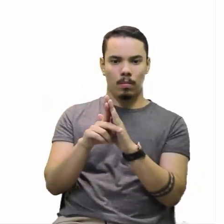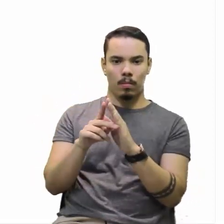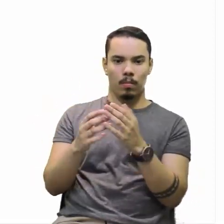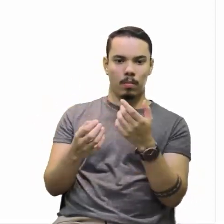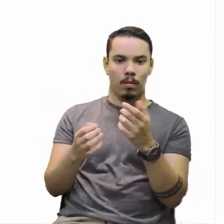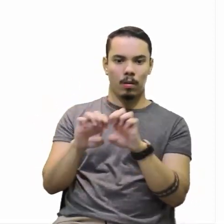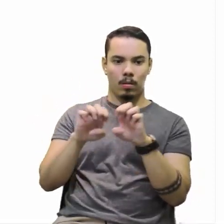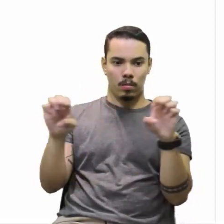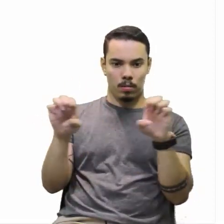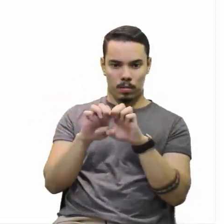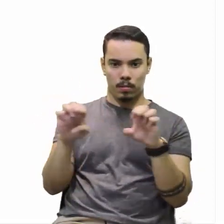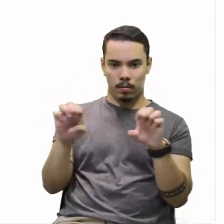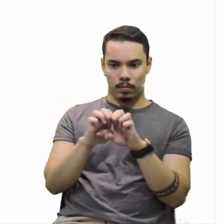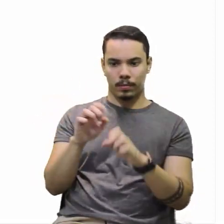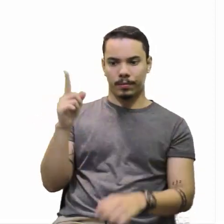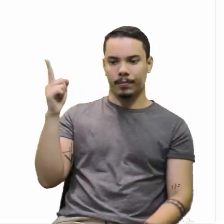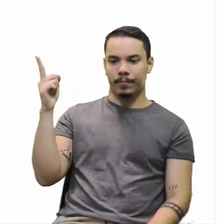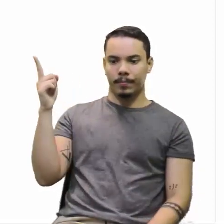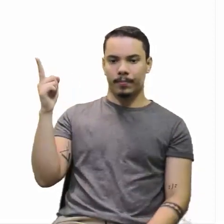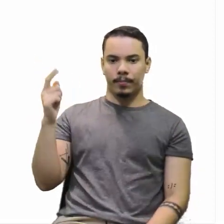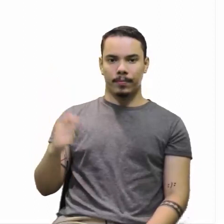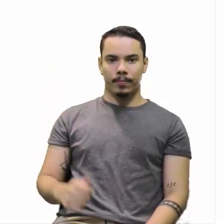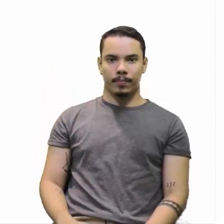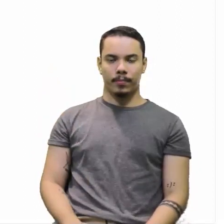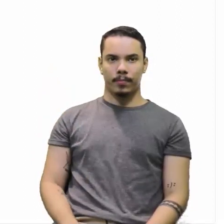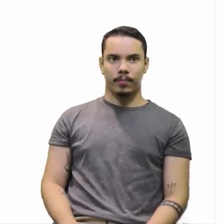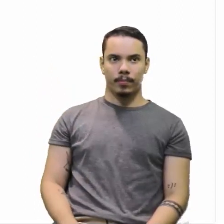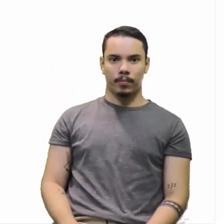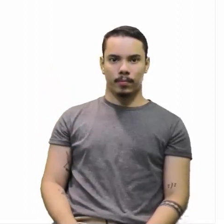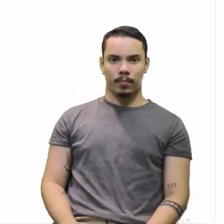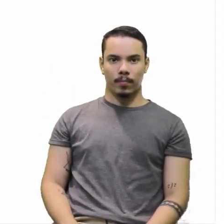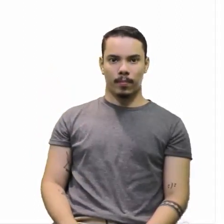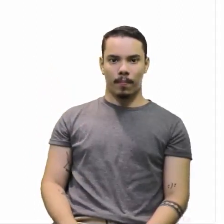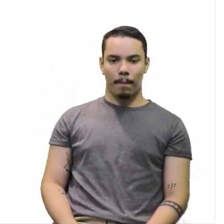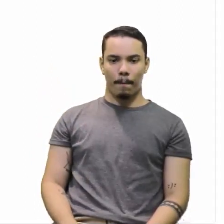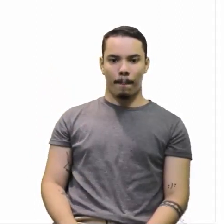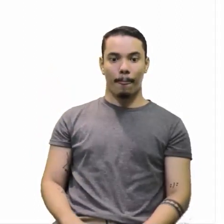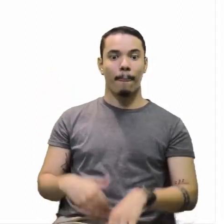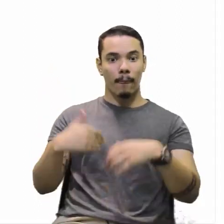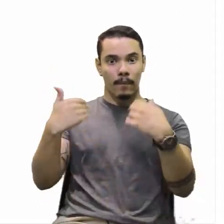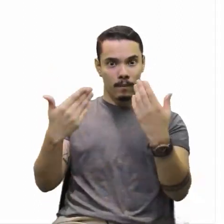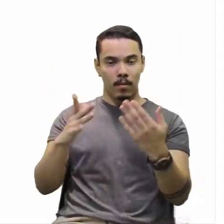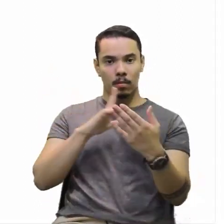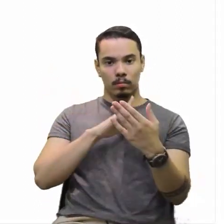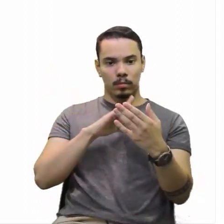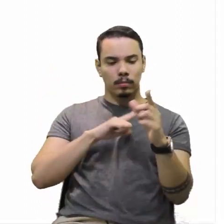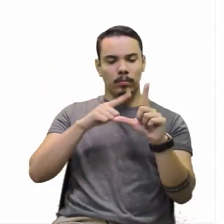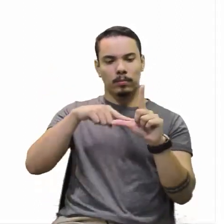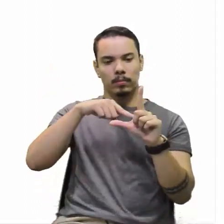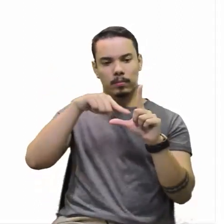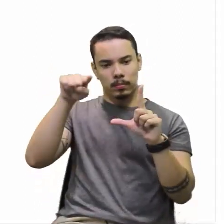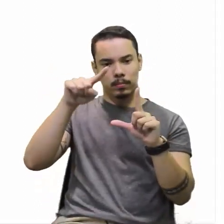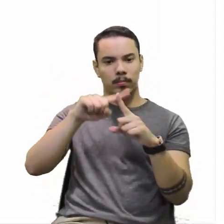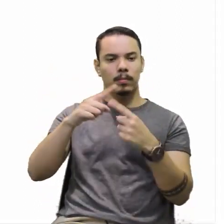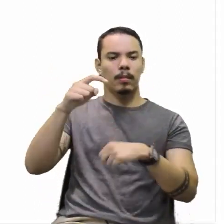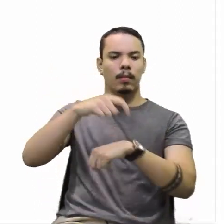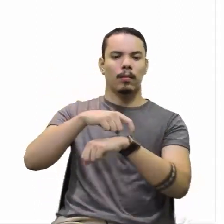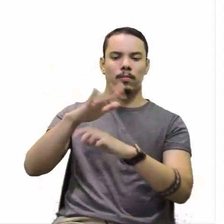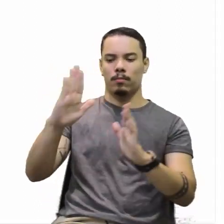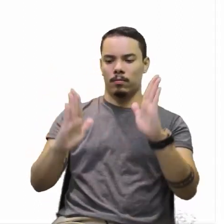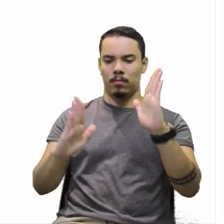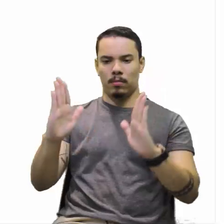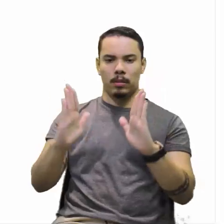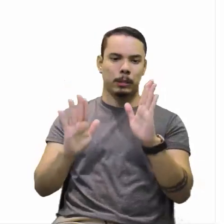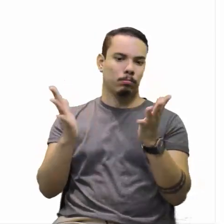equação. Olha bem, está aí. Então, o gráfico foi dado. No intervalo de tempo aí de